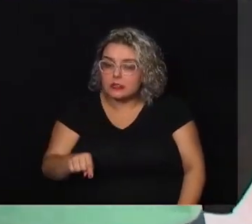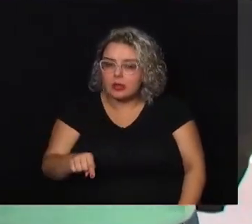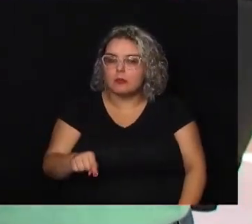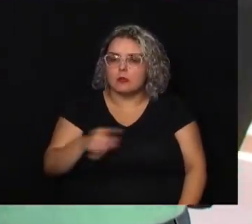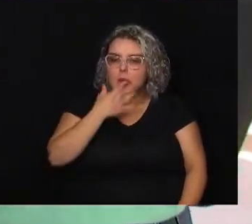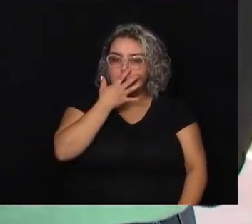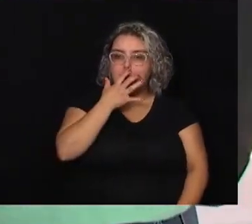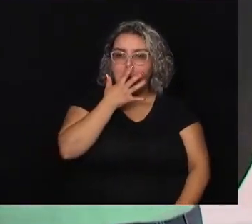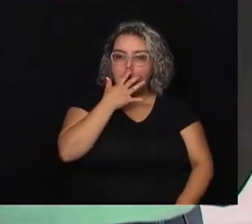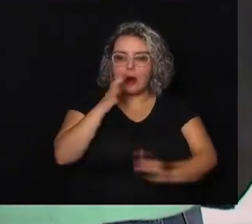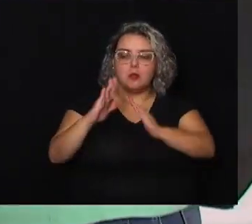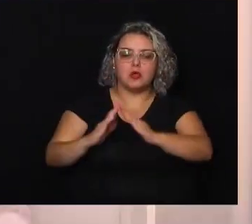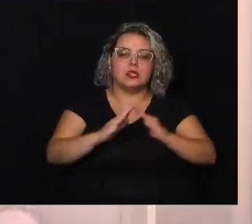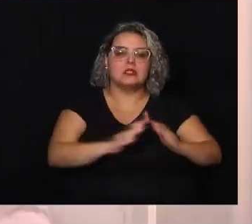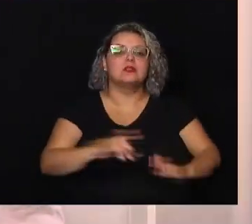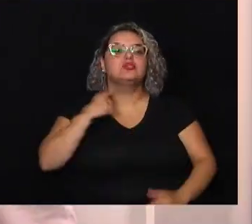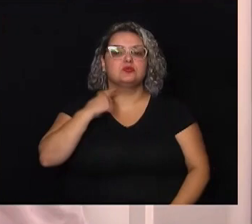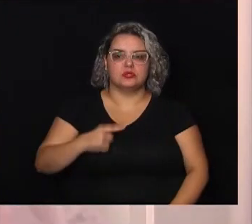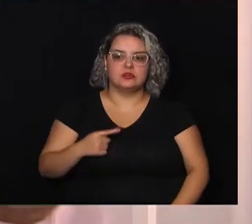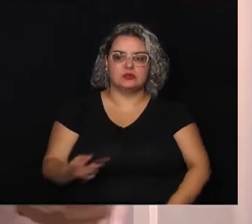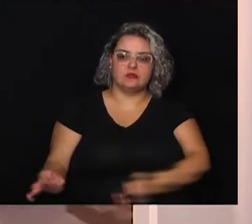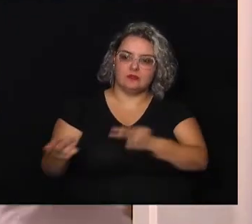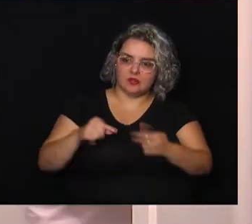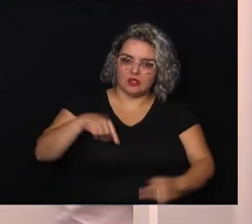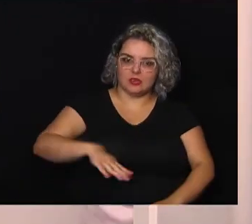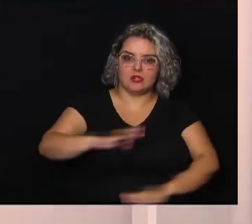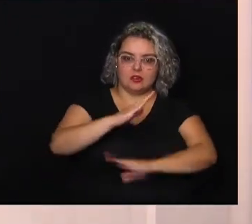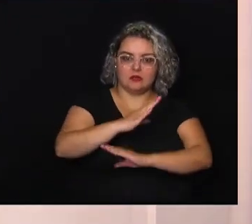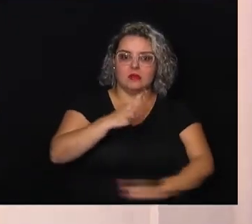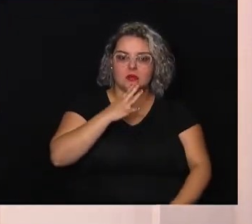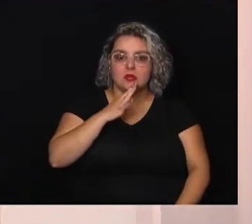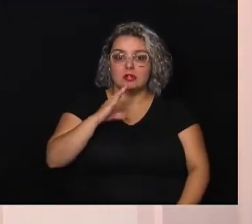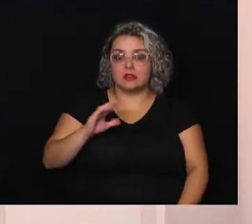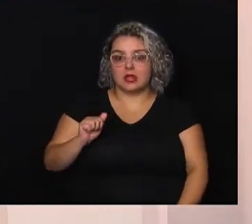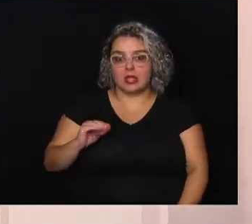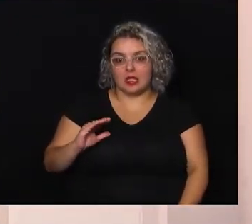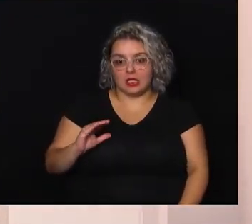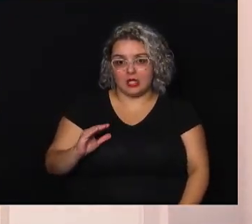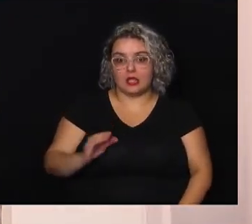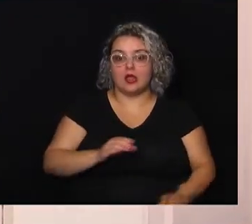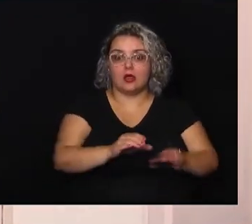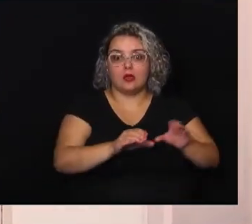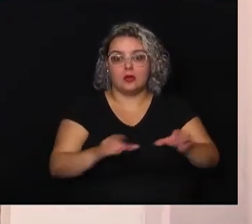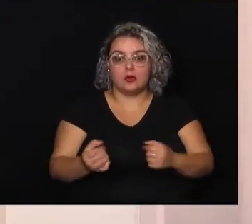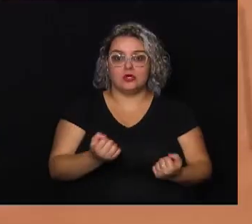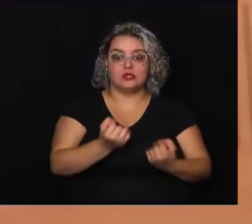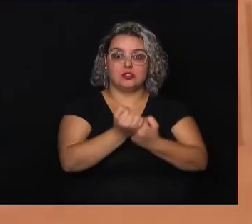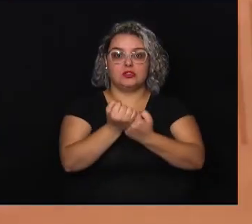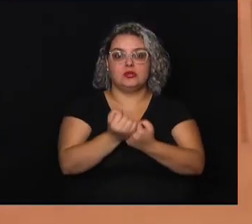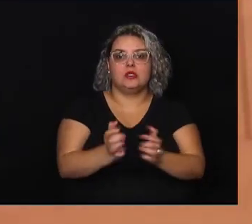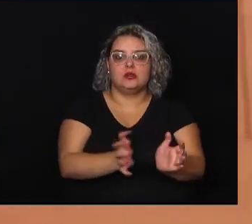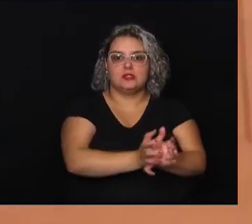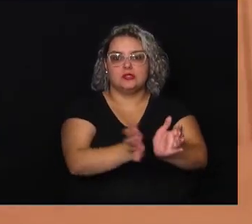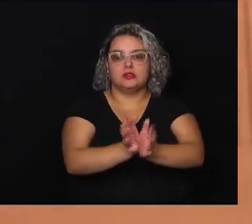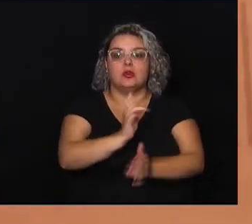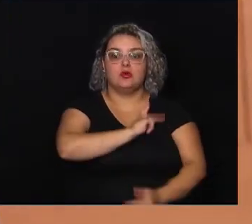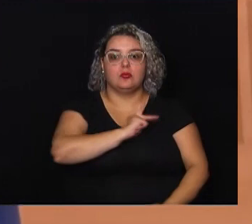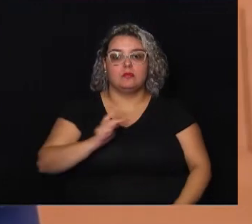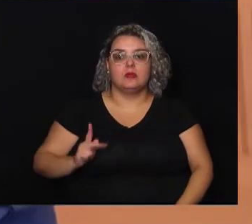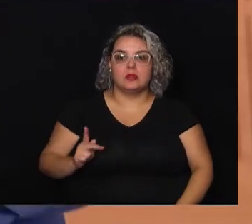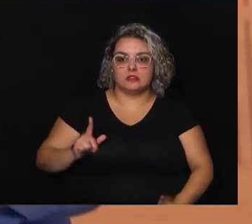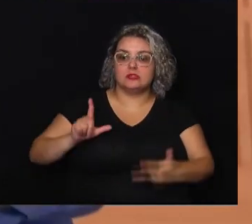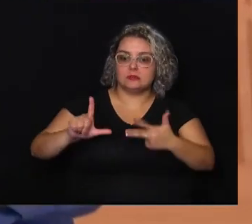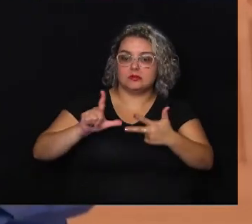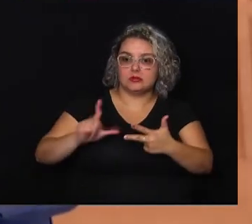vieram a Campinas na última semana para conhecer o trabalho da CAC, a Coordenadoria de Apoio às Comissões. O presidente do